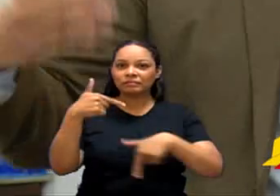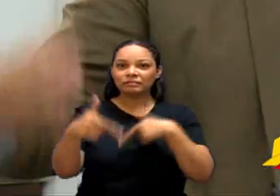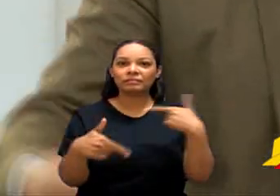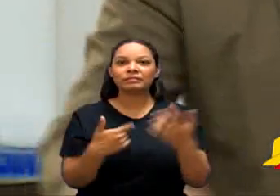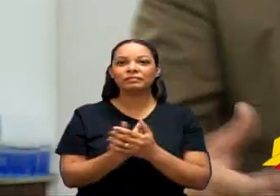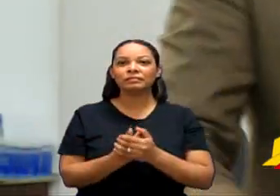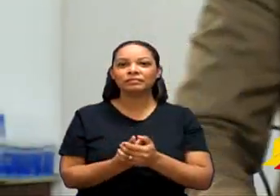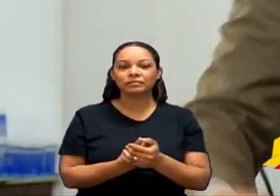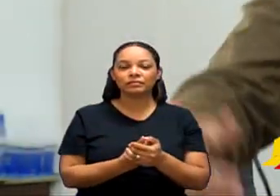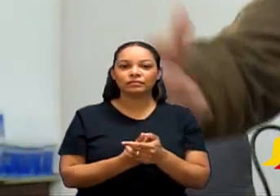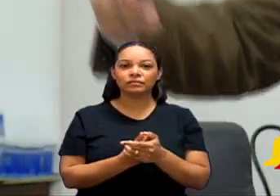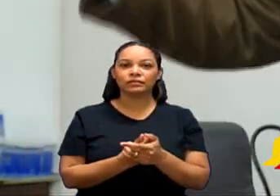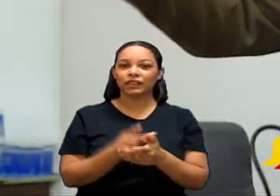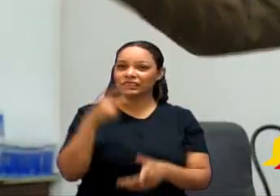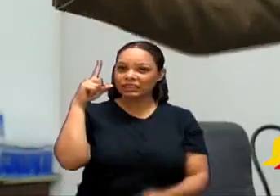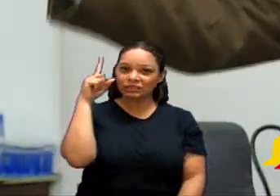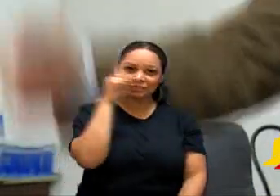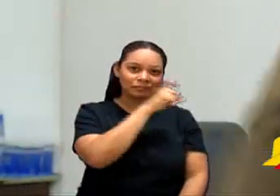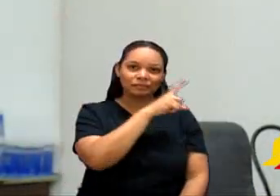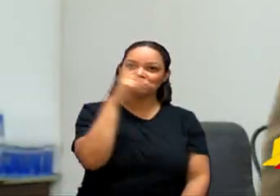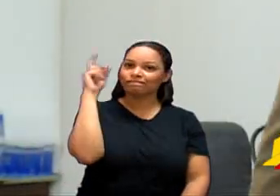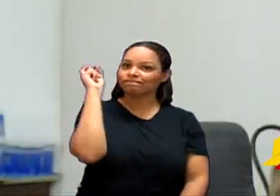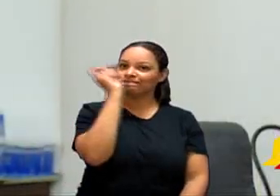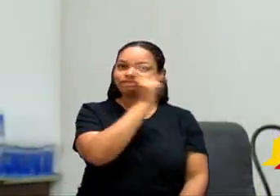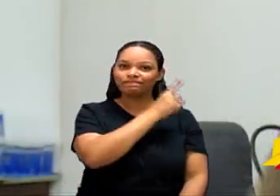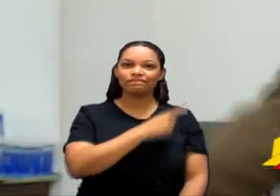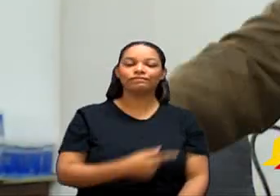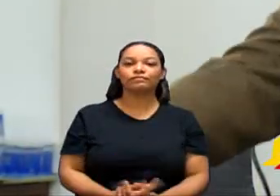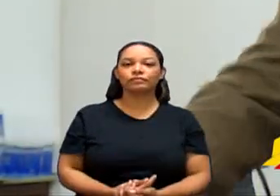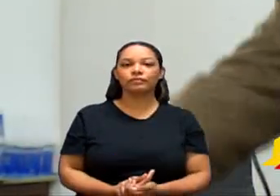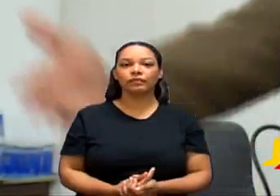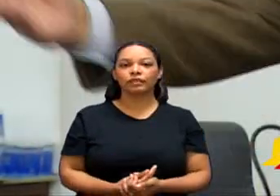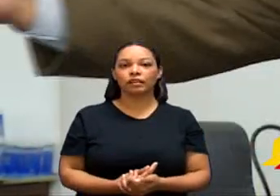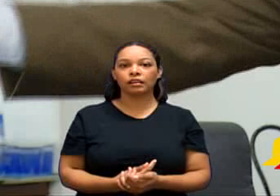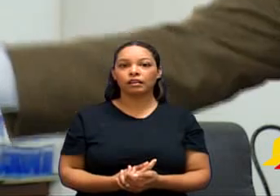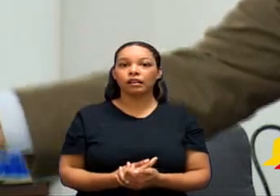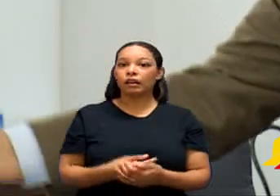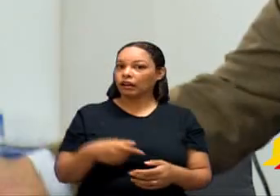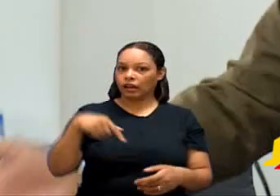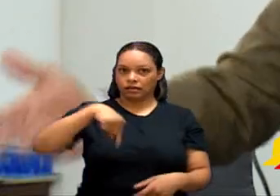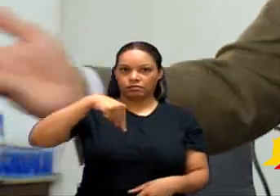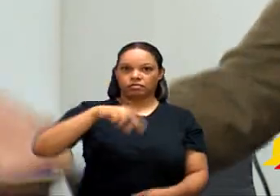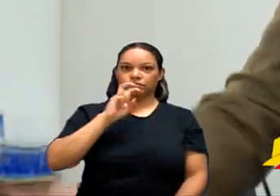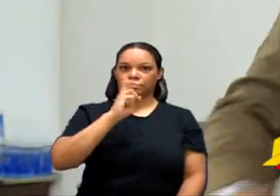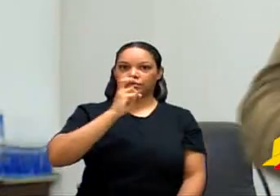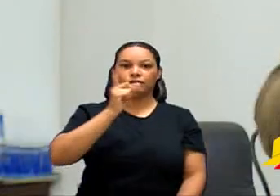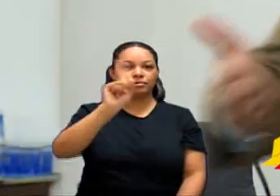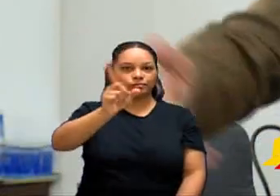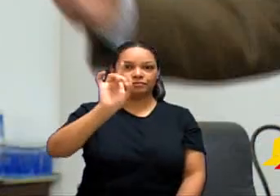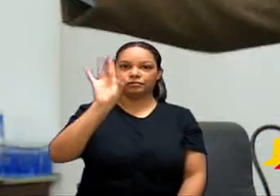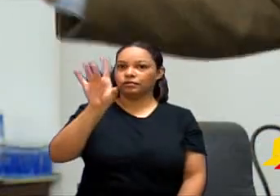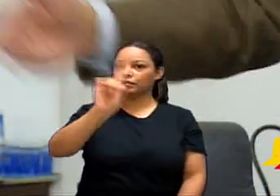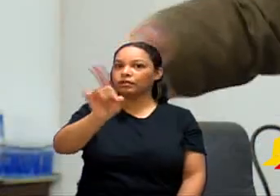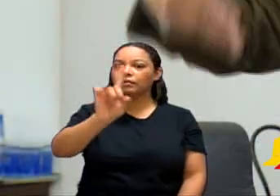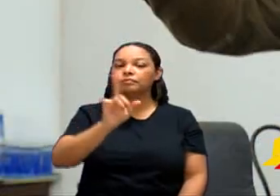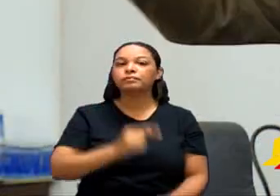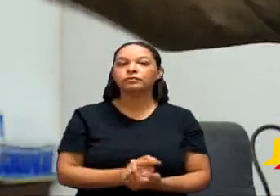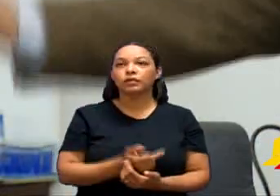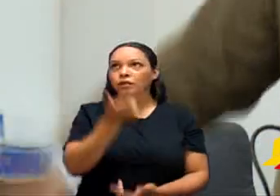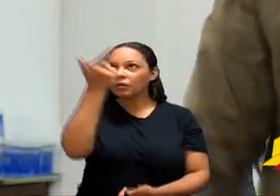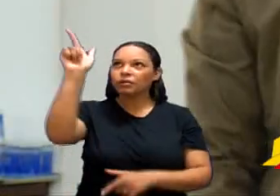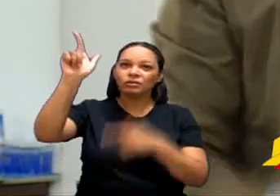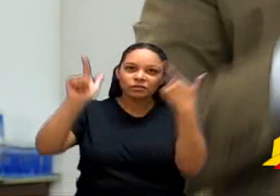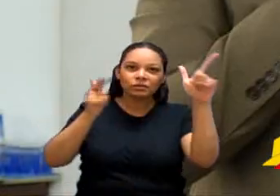vê a dificuldade que é algumas especialidades, não só aqui em Sorocaba, né, Salatiel, né, vereador? E como todas as outras, como pediatra,